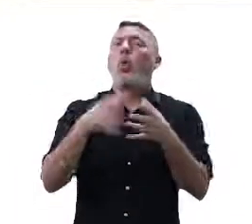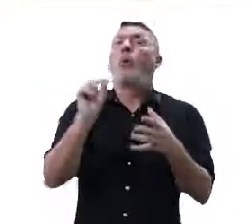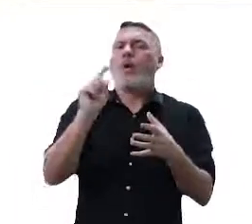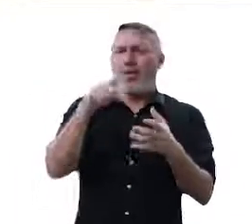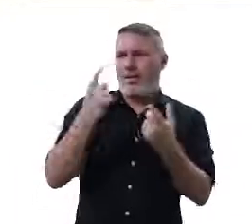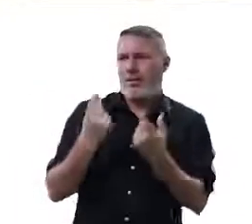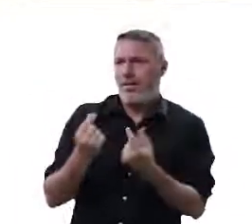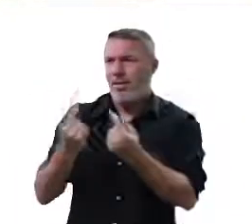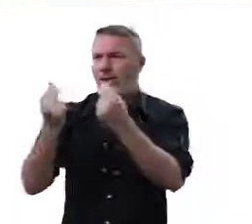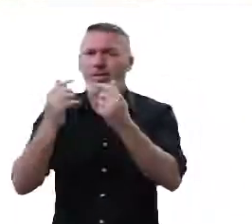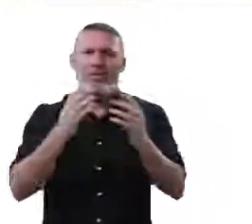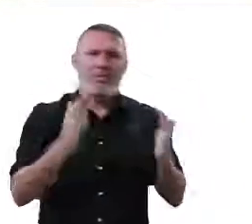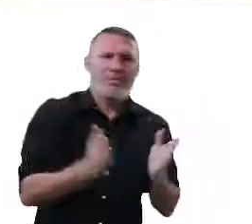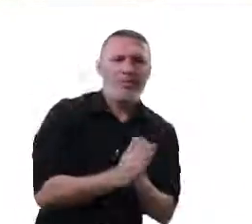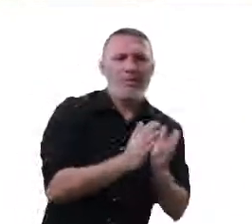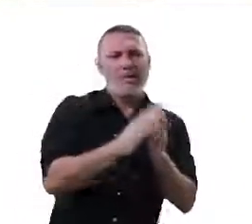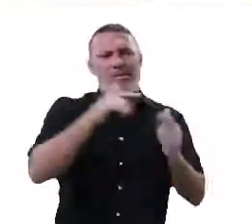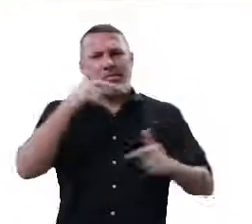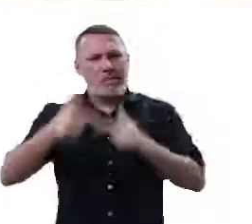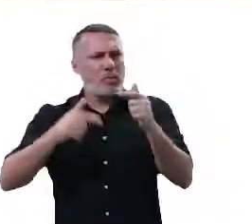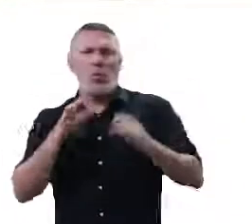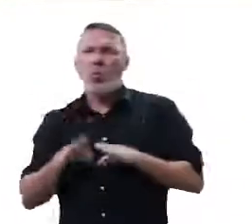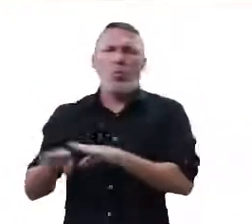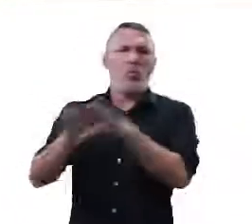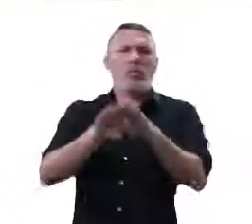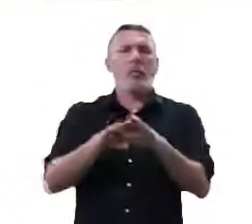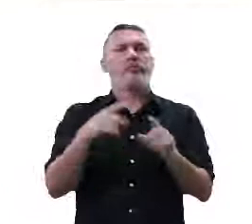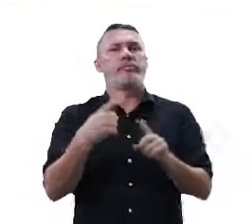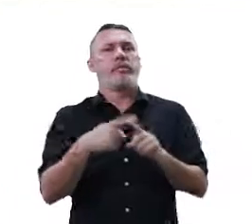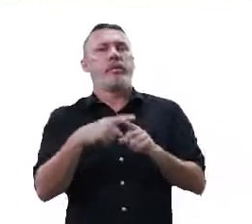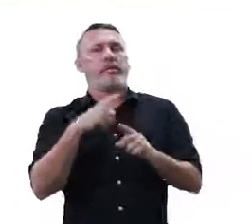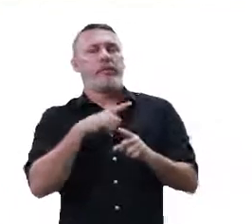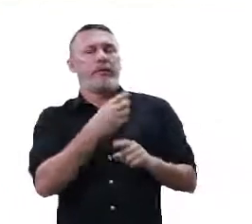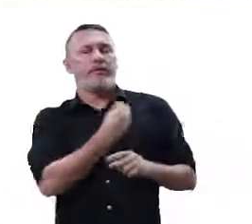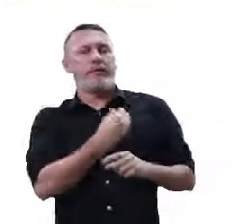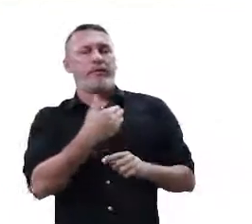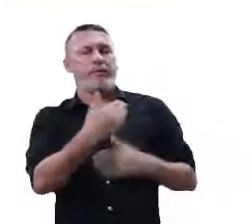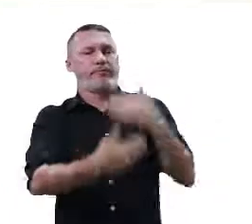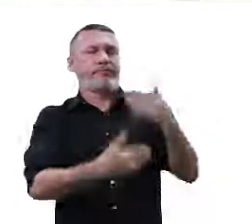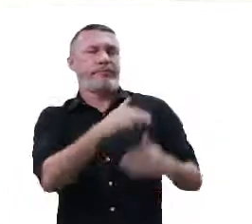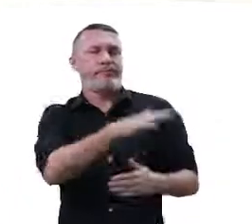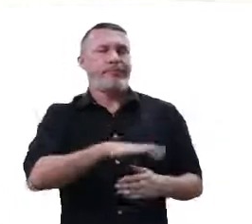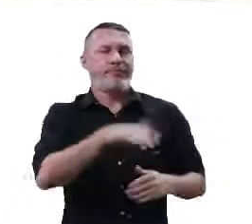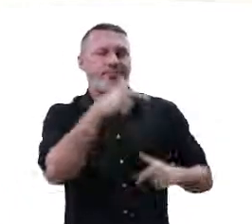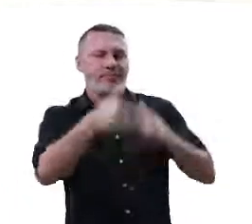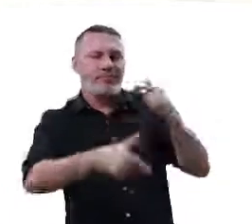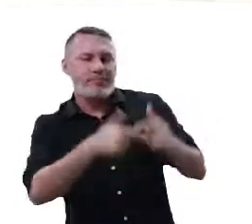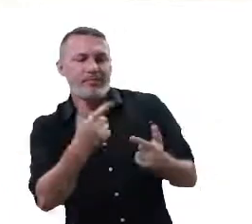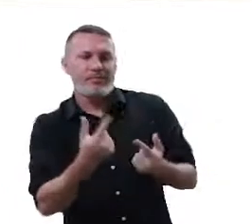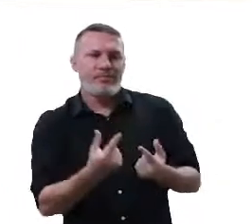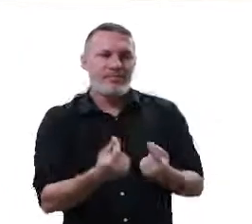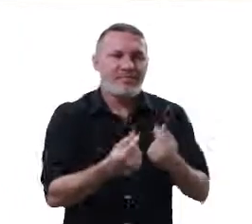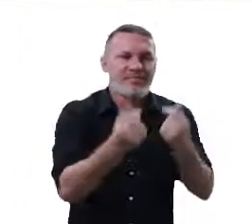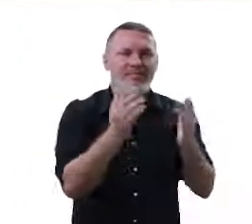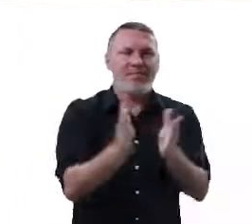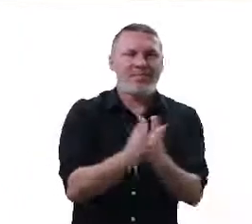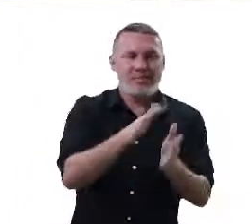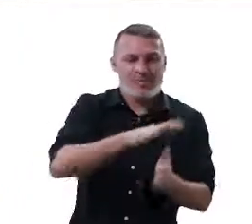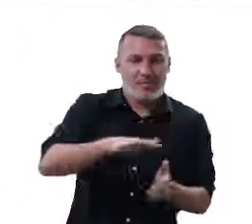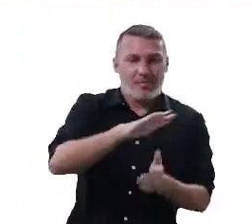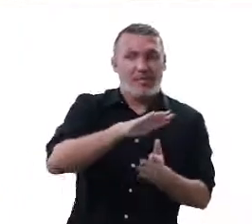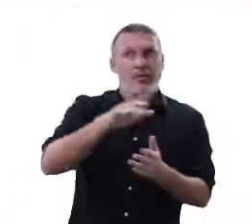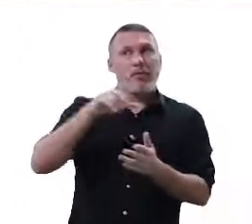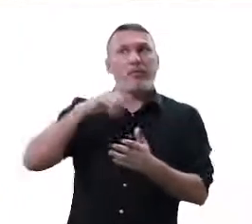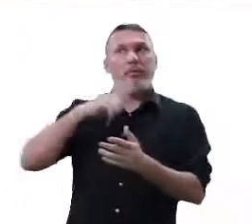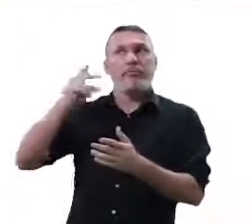aí burguesia e proletariado, de que as condições de vida do proletariado, em decorrência das transformações ocorridas